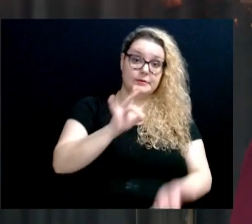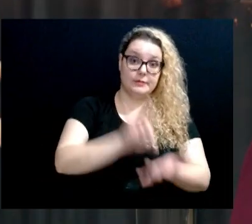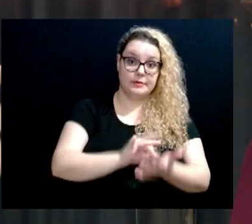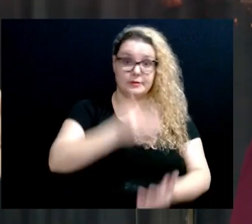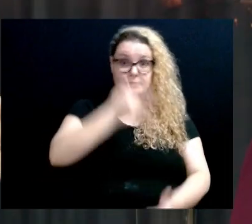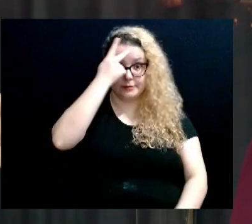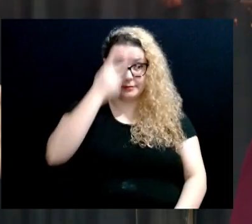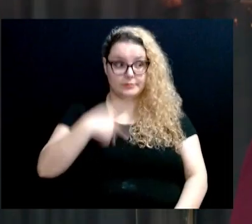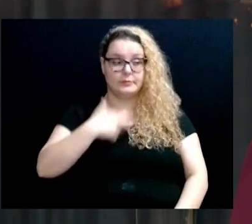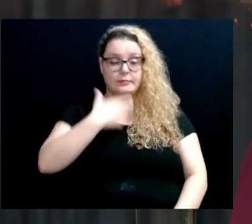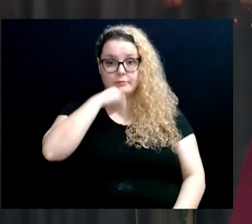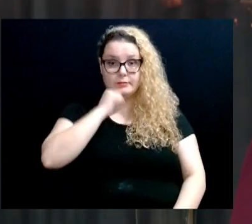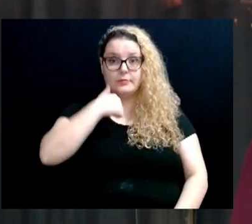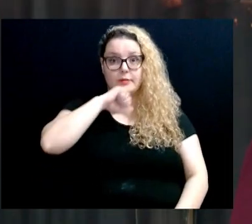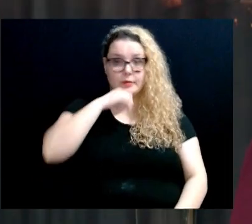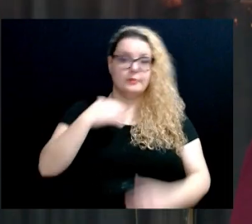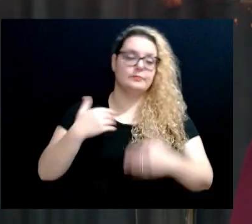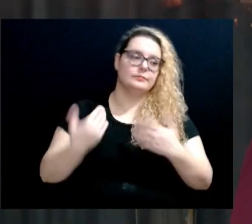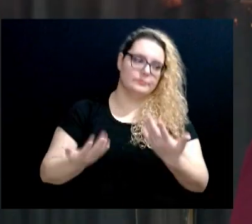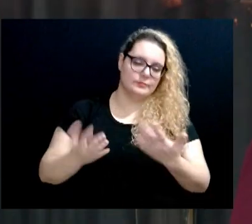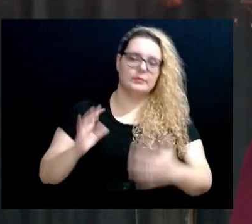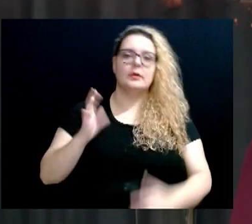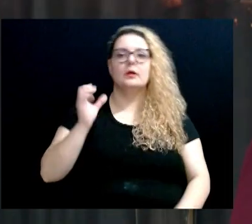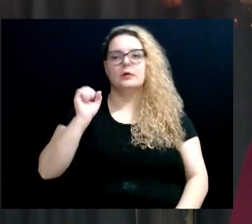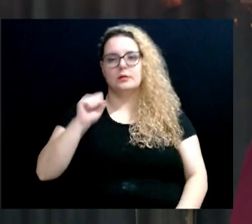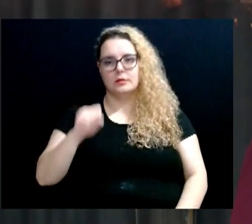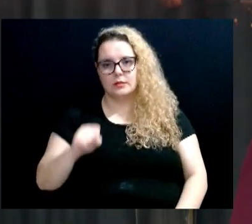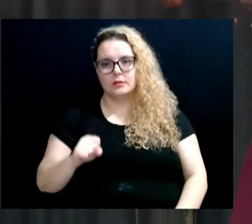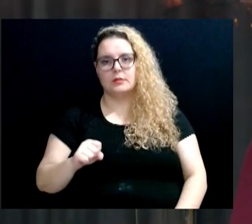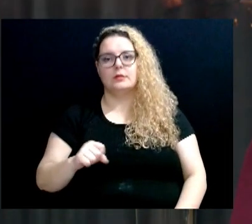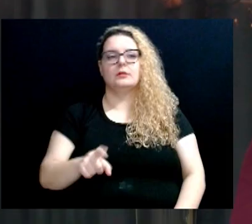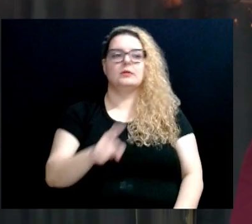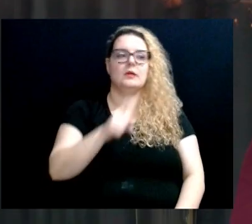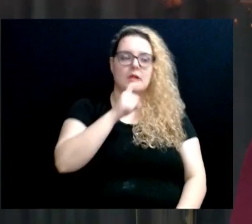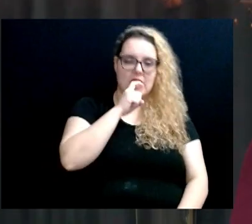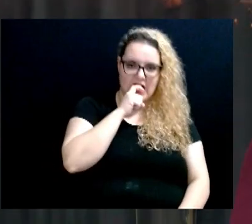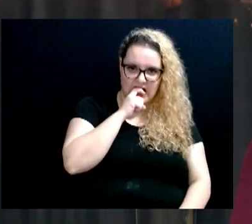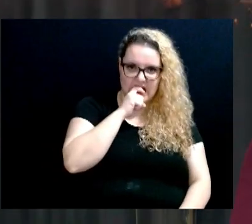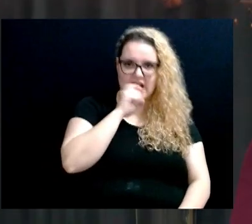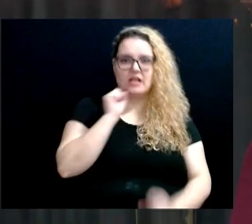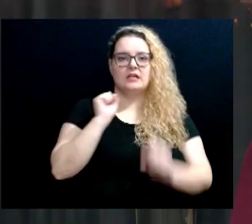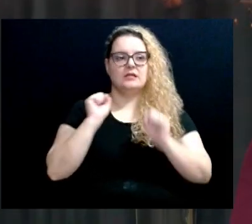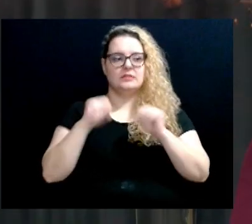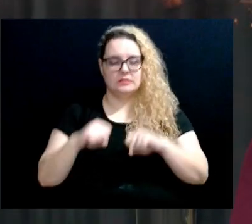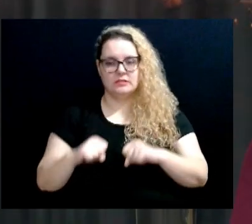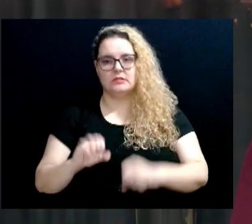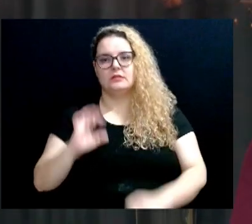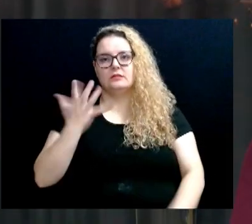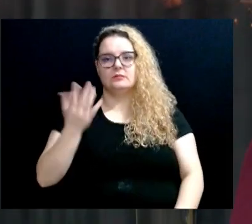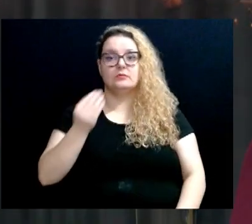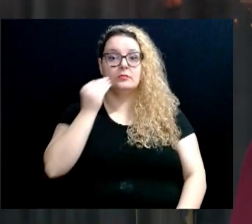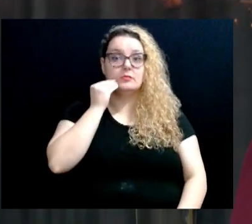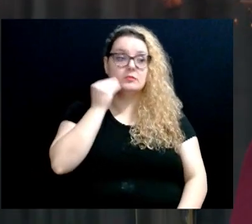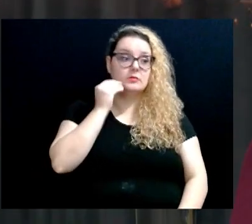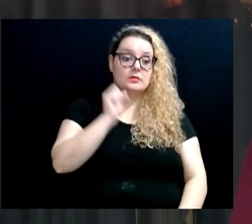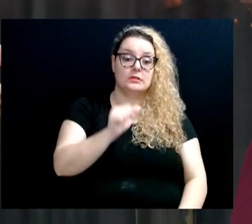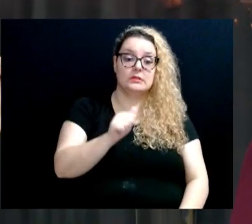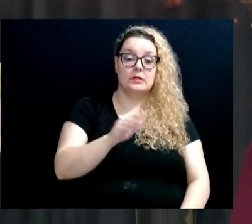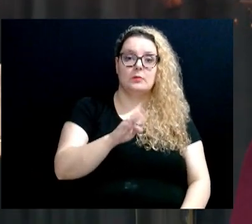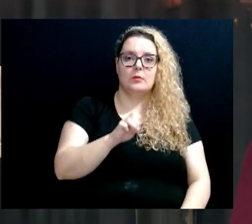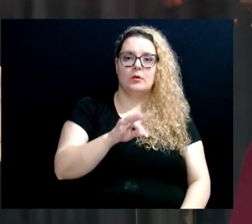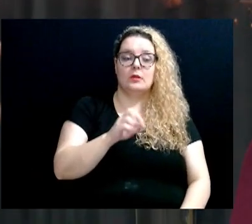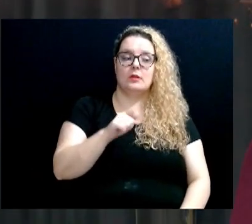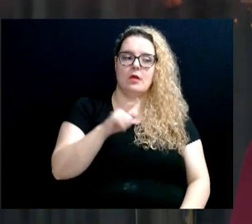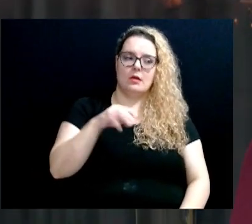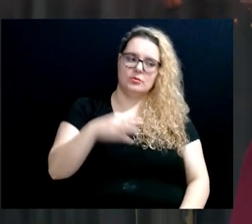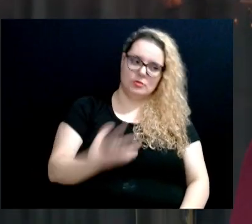E acaba acontecendo sim essa inveja e acaba acontecendo sim uma tentativa de sabotagem né? De que